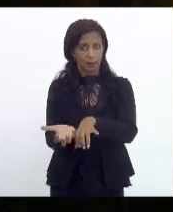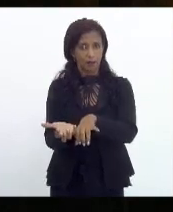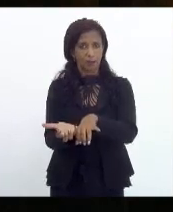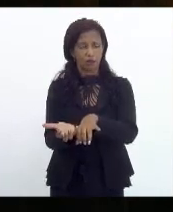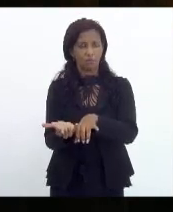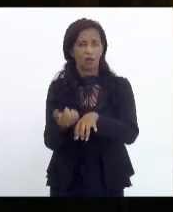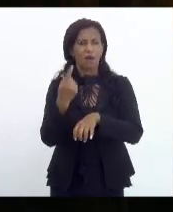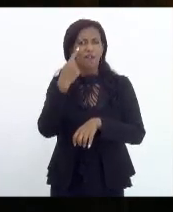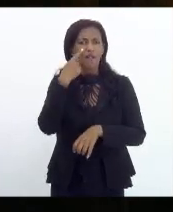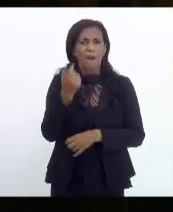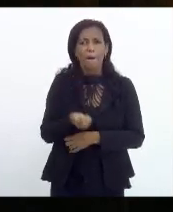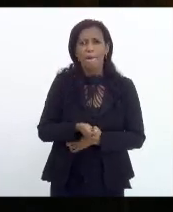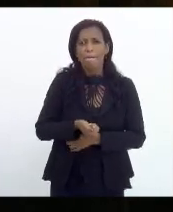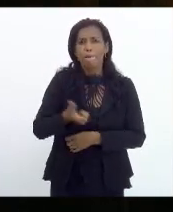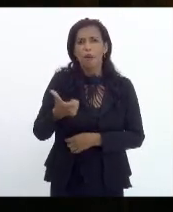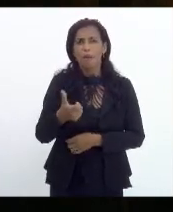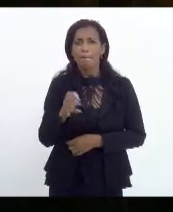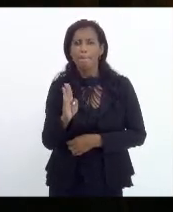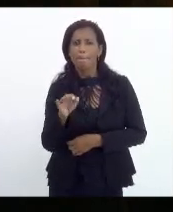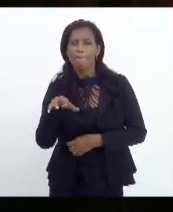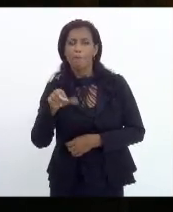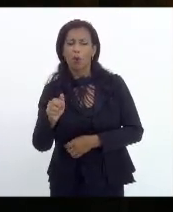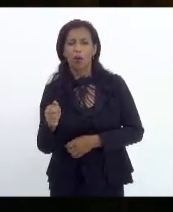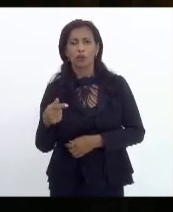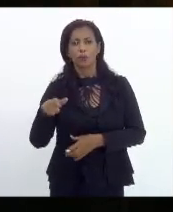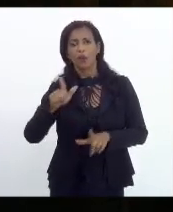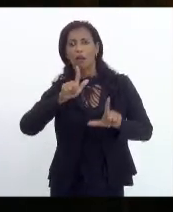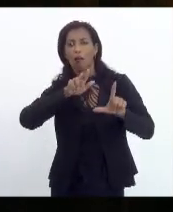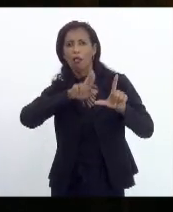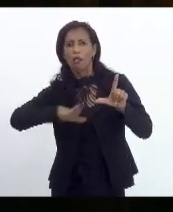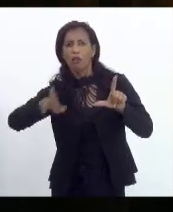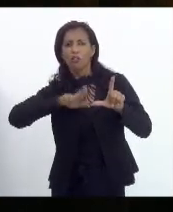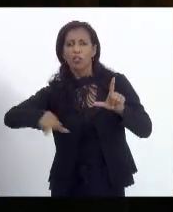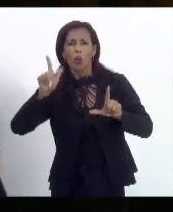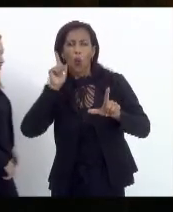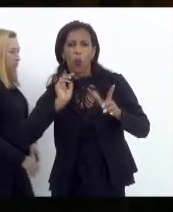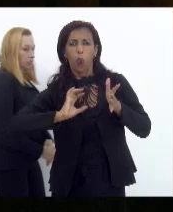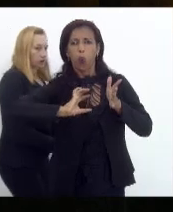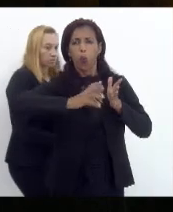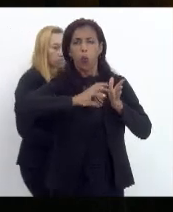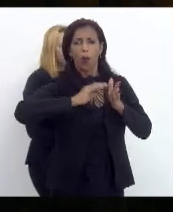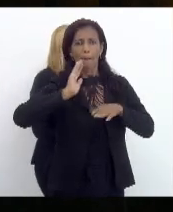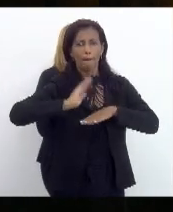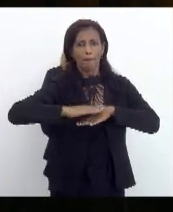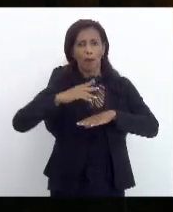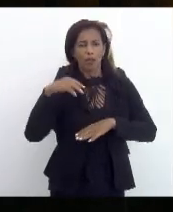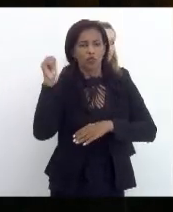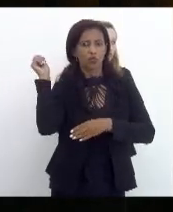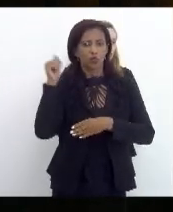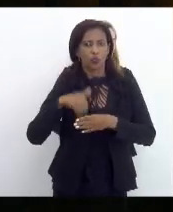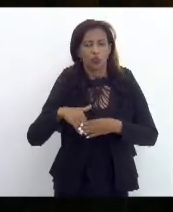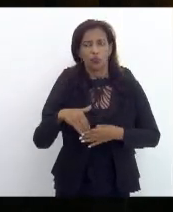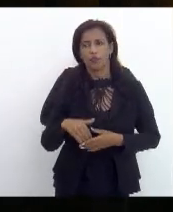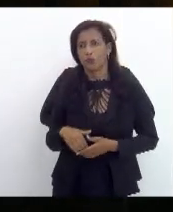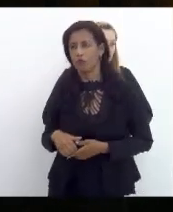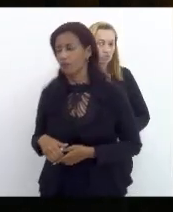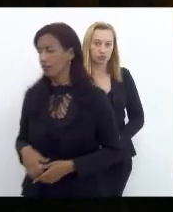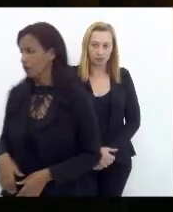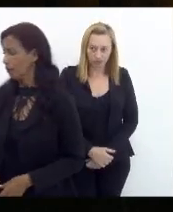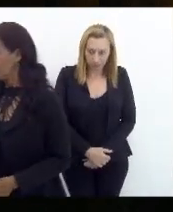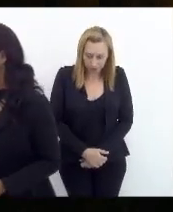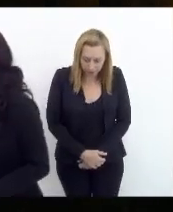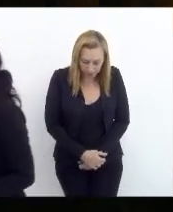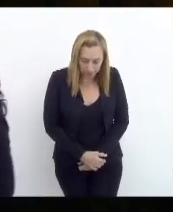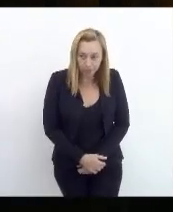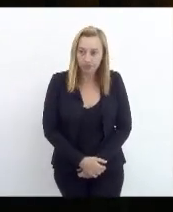prevê um bônus financeiro para as legendas que mais conseguirem votos em candidatos desses